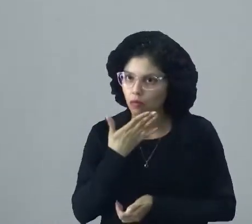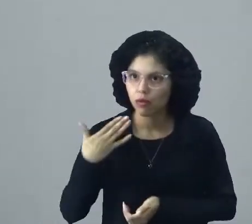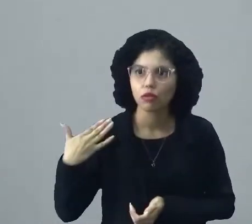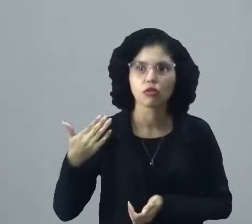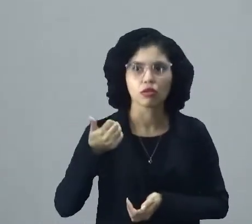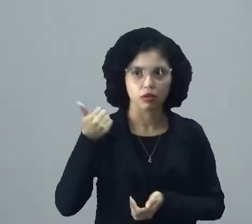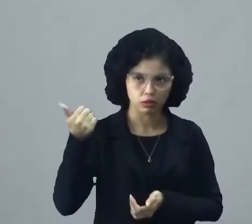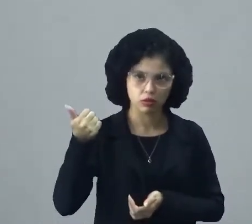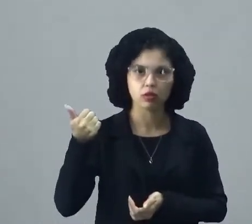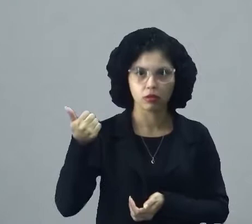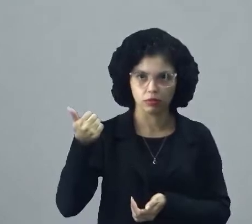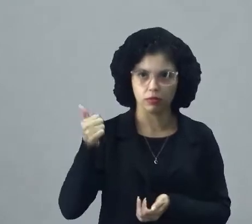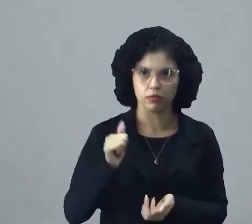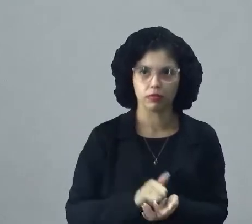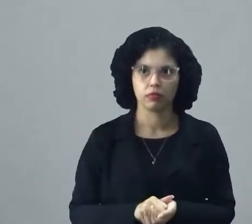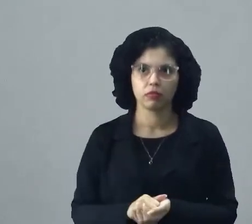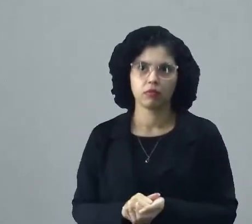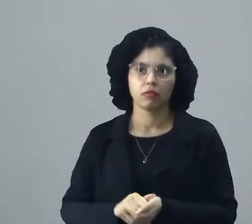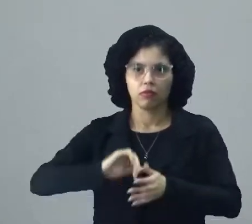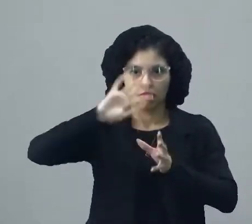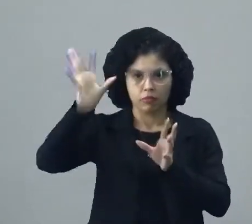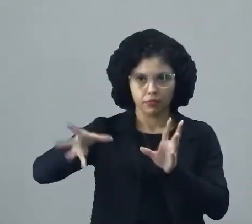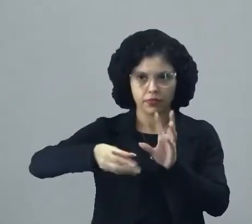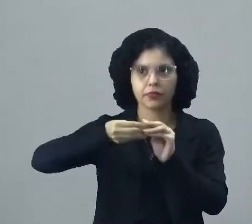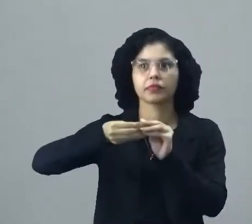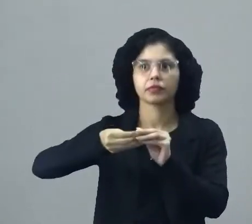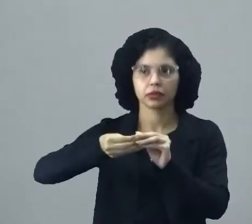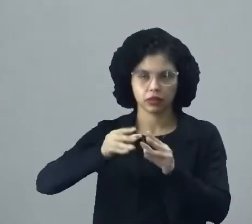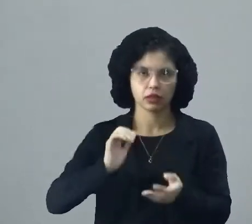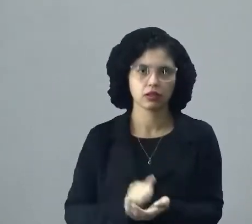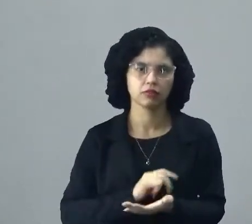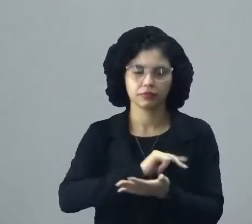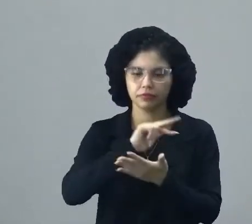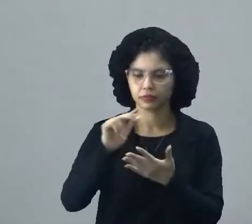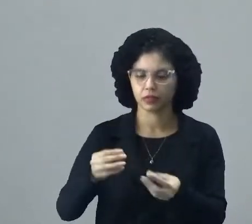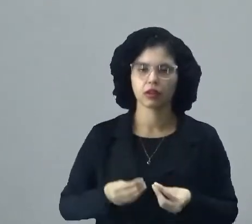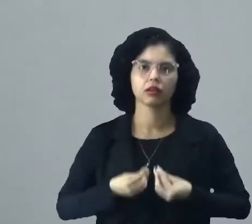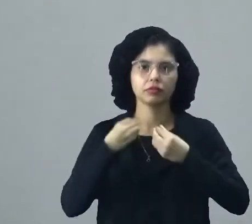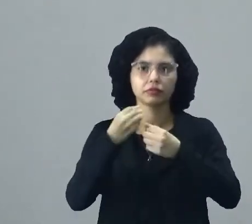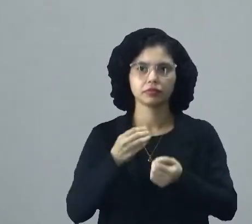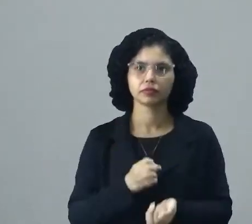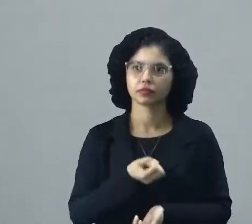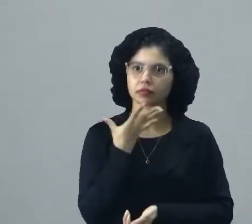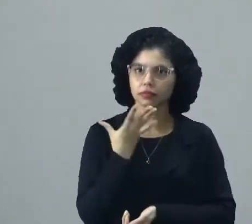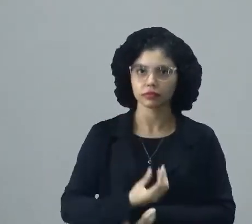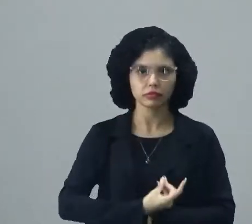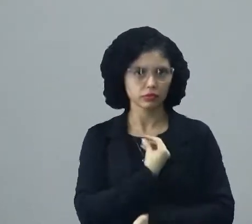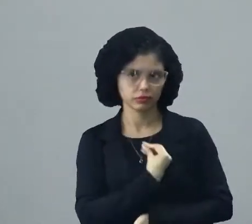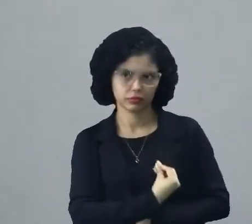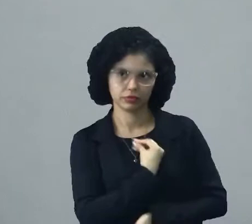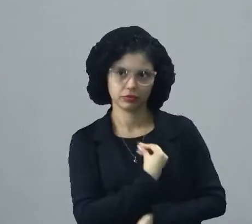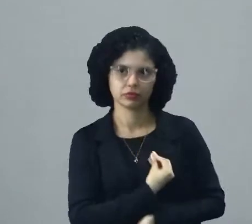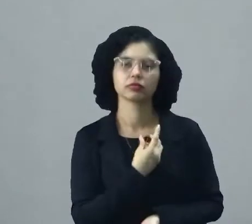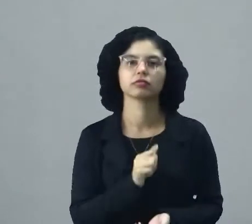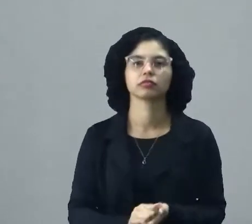de mencionar, o que seria esse completo arcabouço de bem-estar. E aí a gente